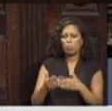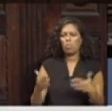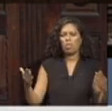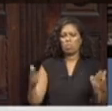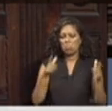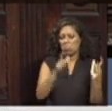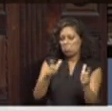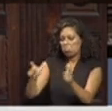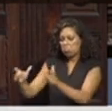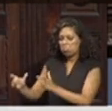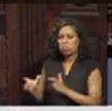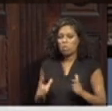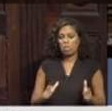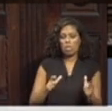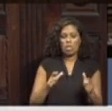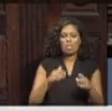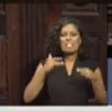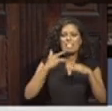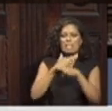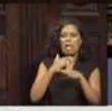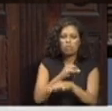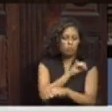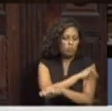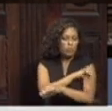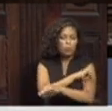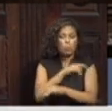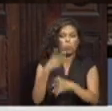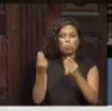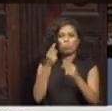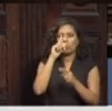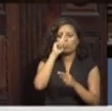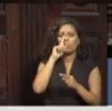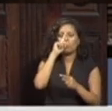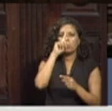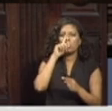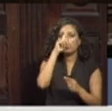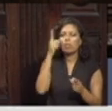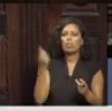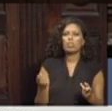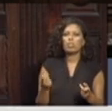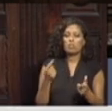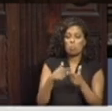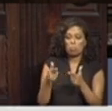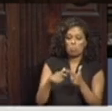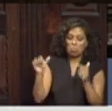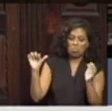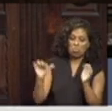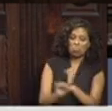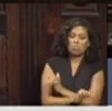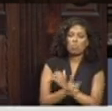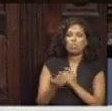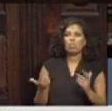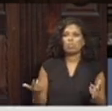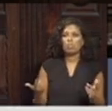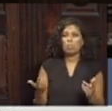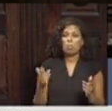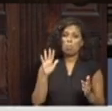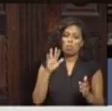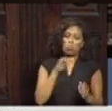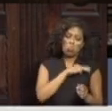está restrito às grandes vias, às grandes comunidades, à região central da cidade e à zona sul do Rio de